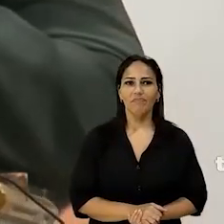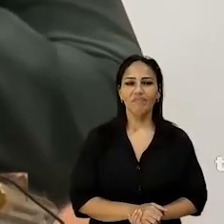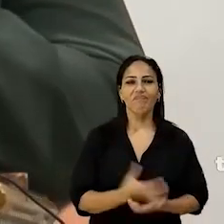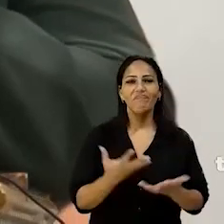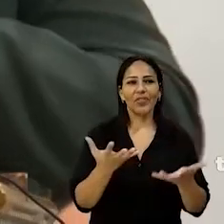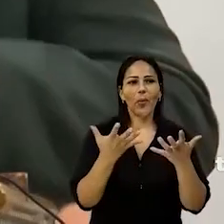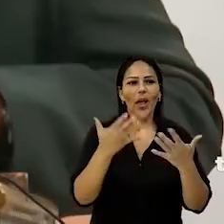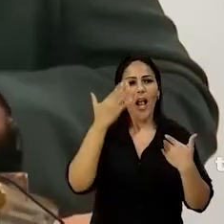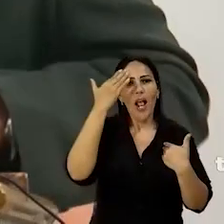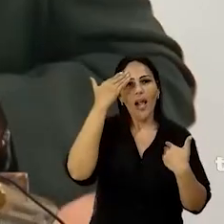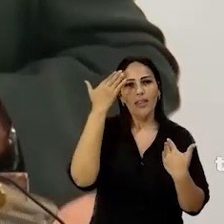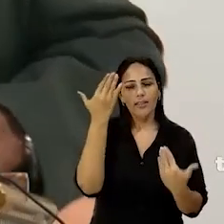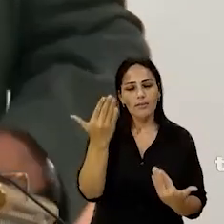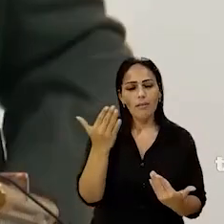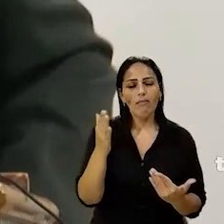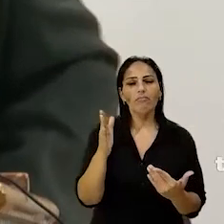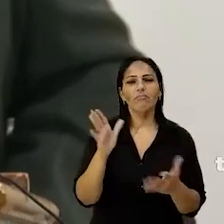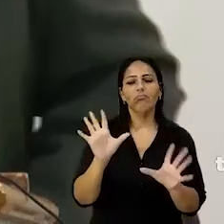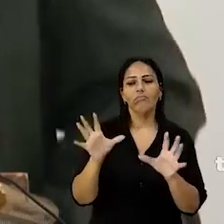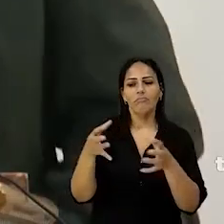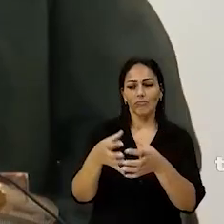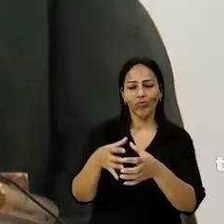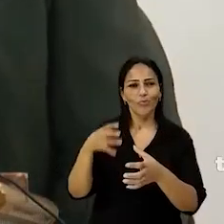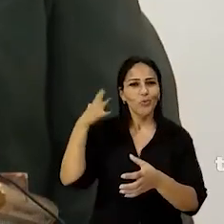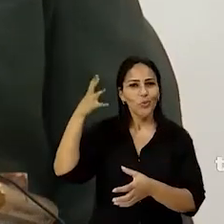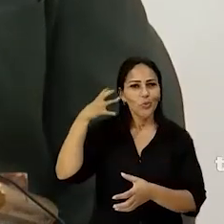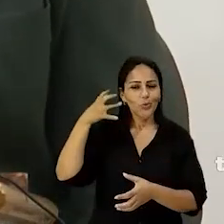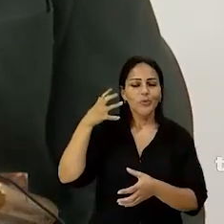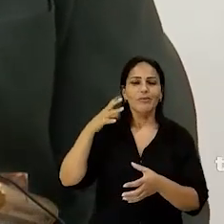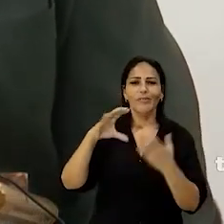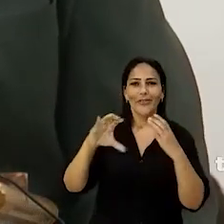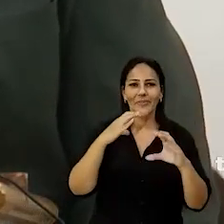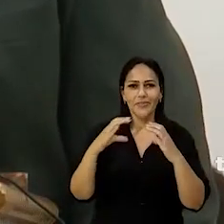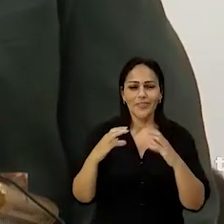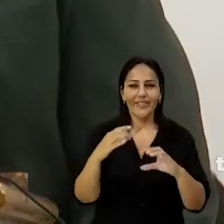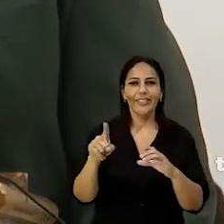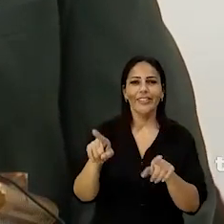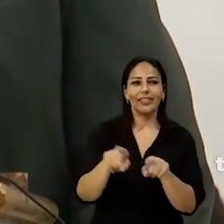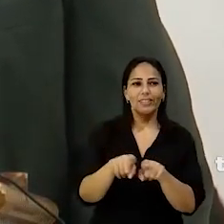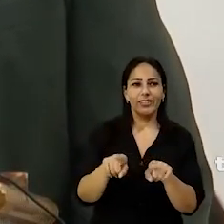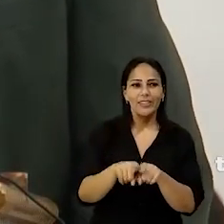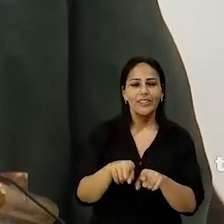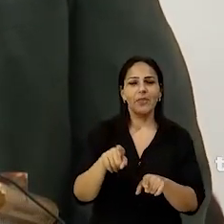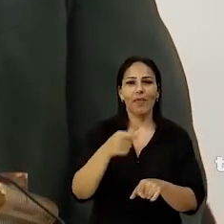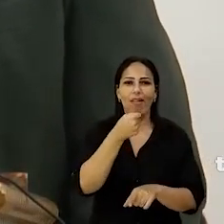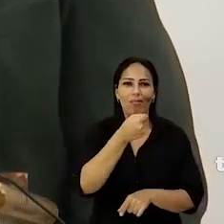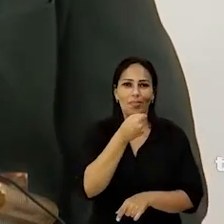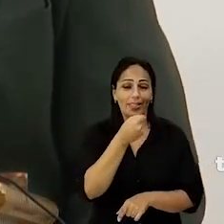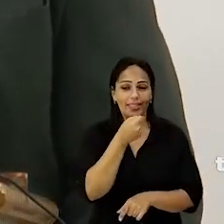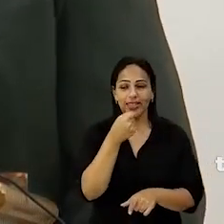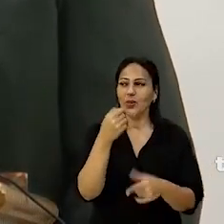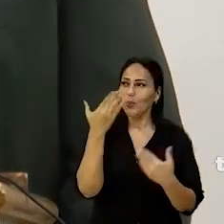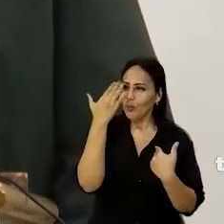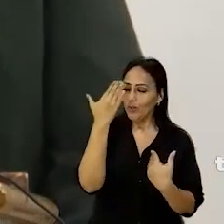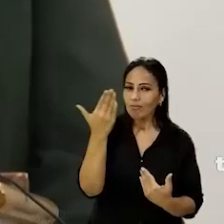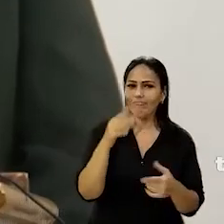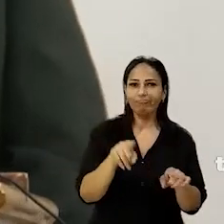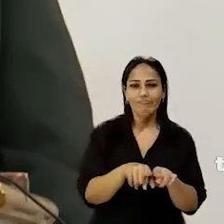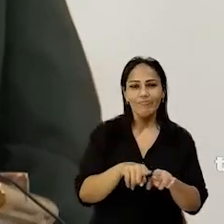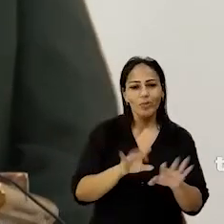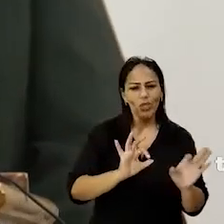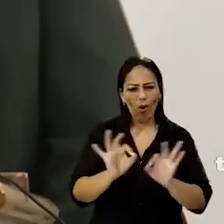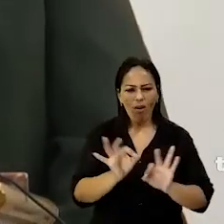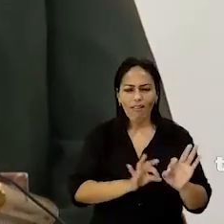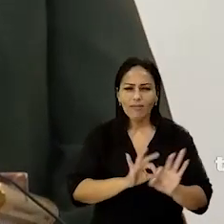Quero agradecer aqui o sistema de comunicação da Rádio Rural, a Ana Ruth e tantas, por ter feito